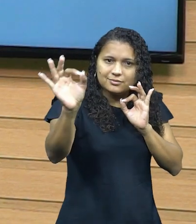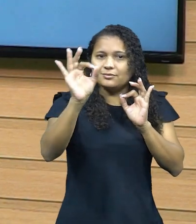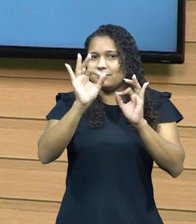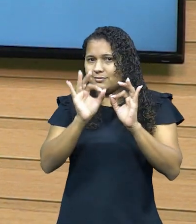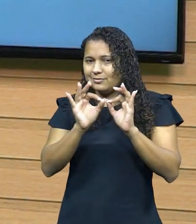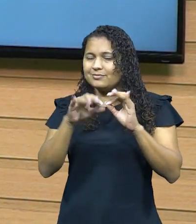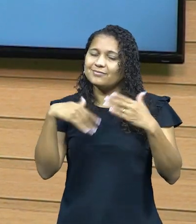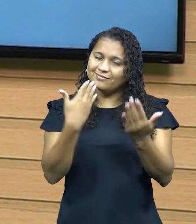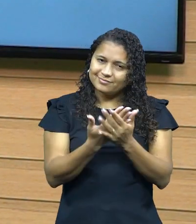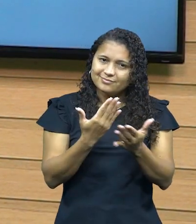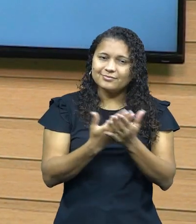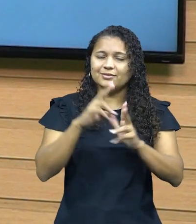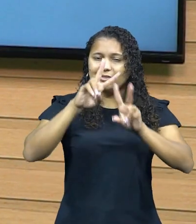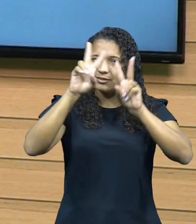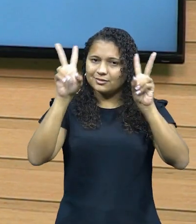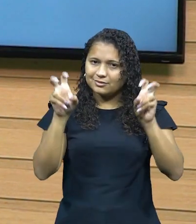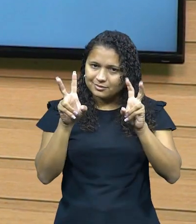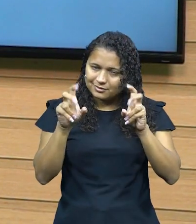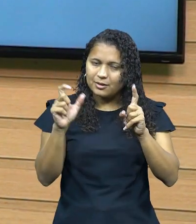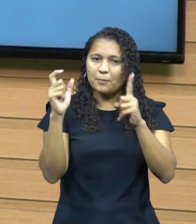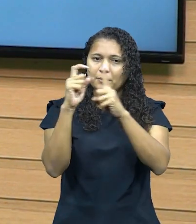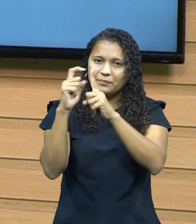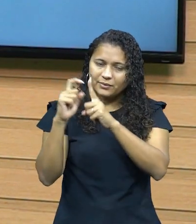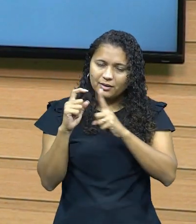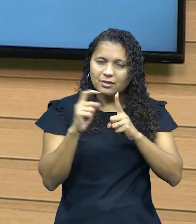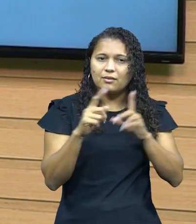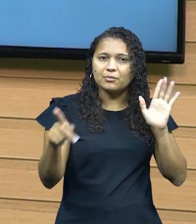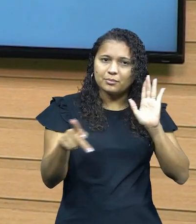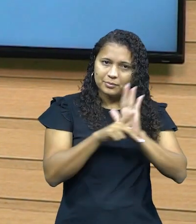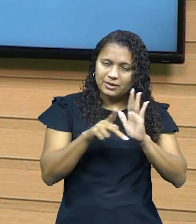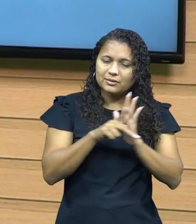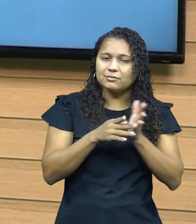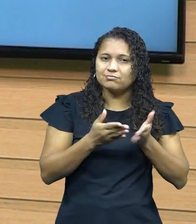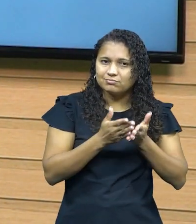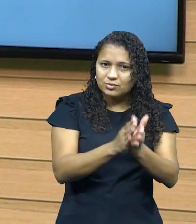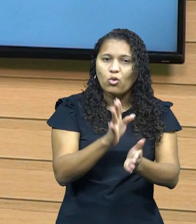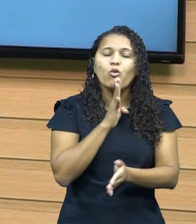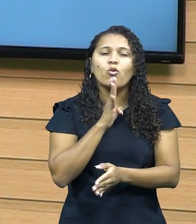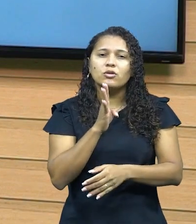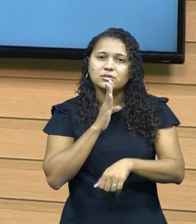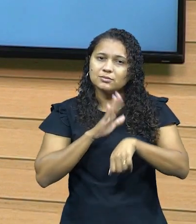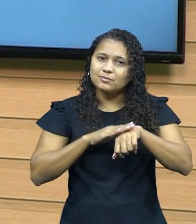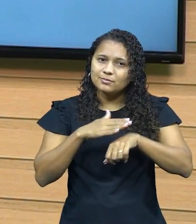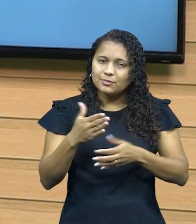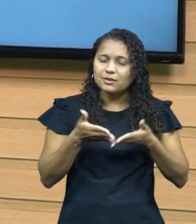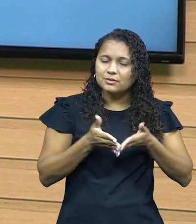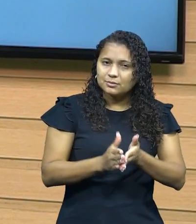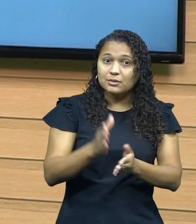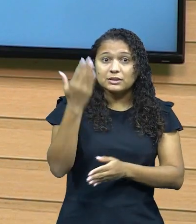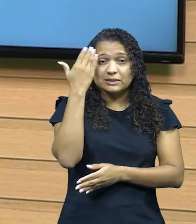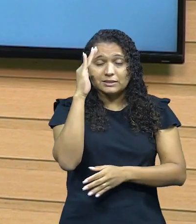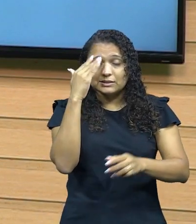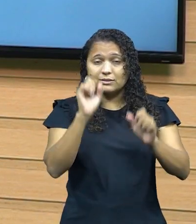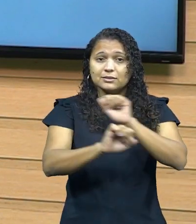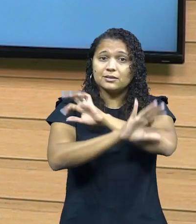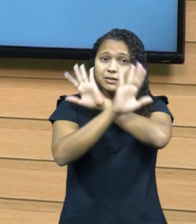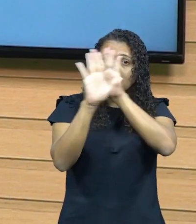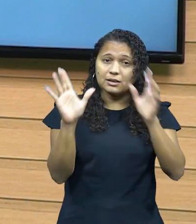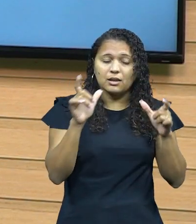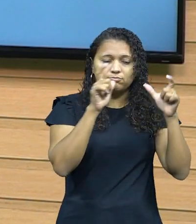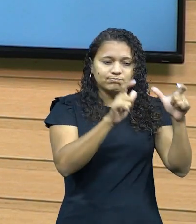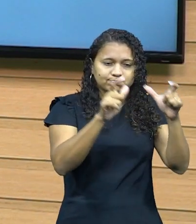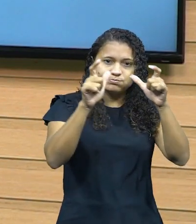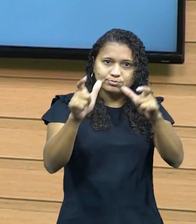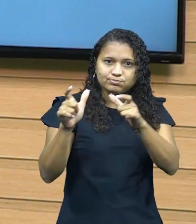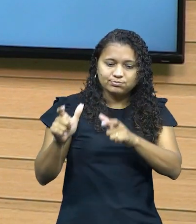Então, gente, essa foi nossa aula de termos náuticos. Espero que vocês tenham aprendido, conhecido melhor a embarcação e entendido